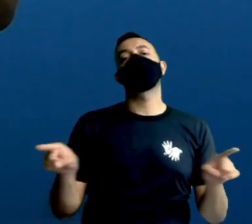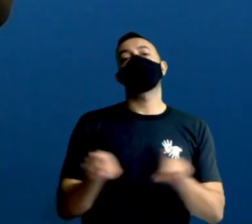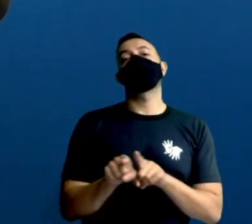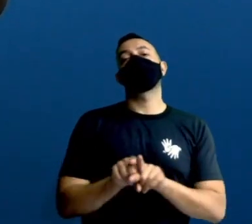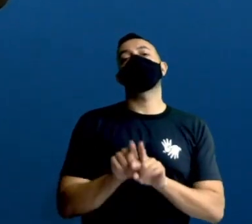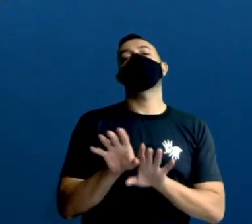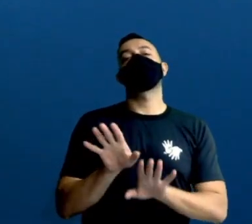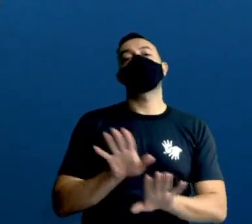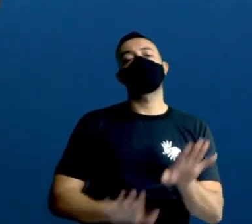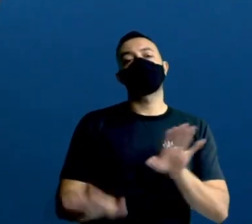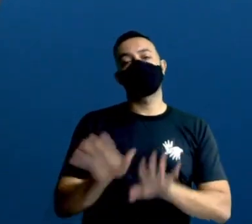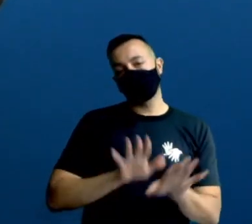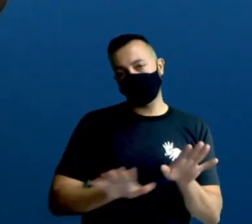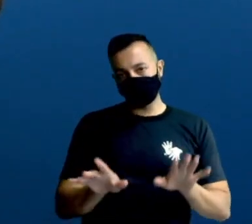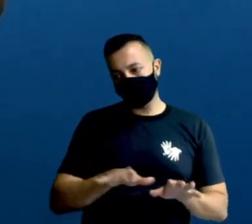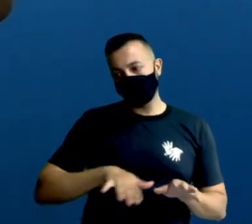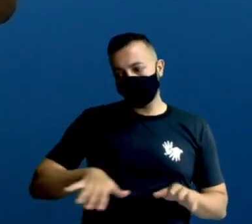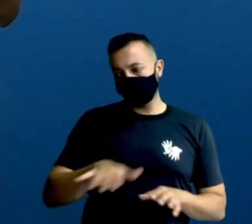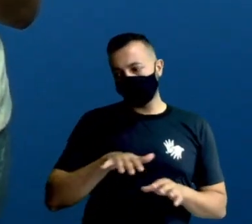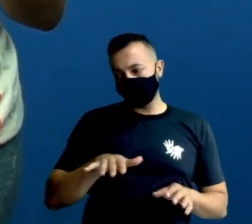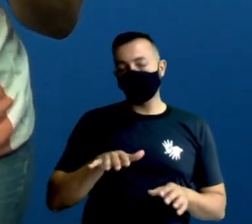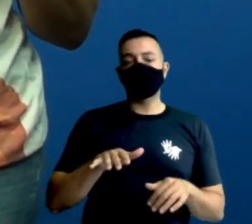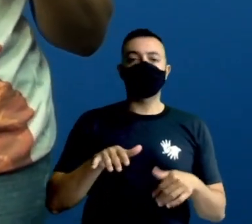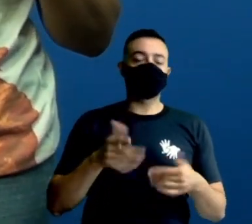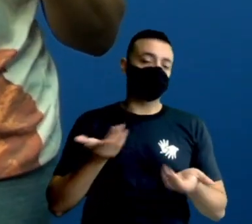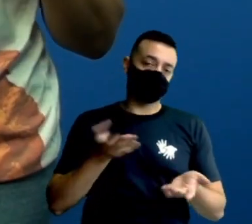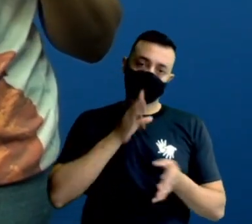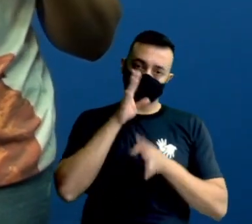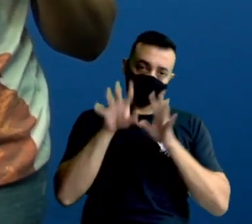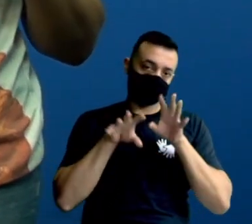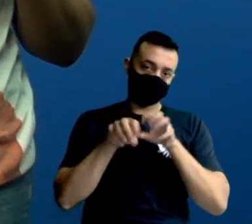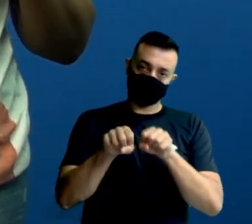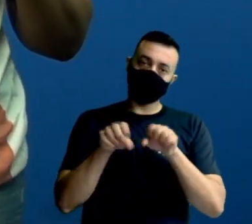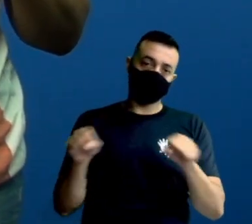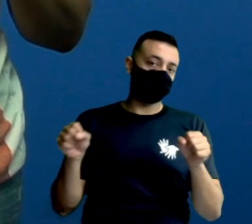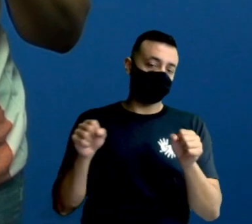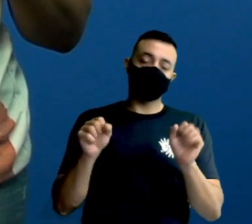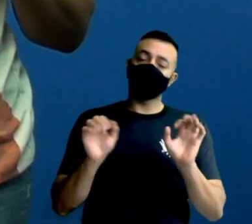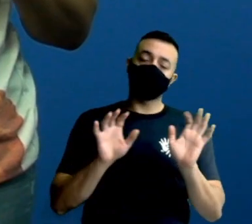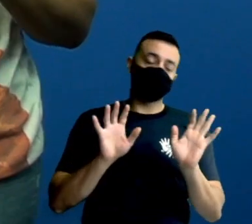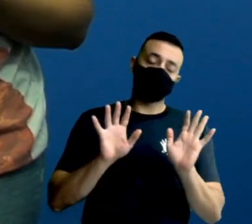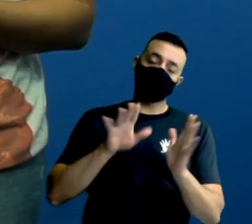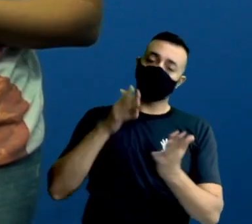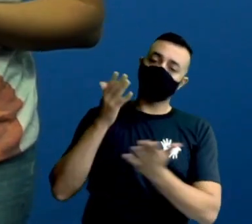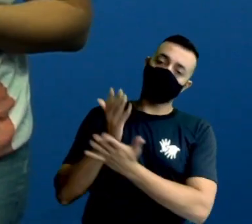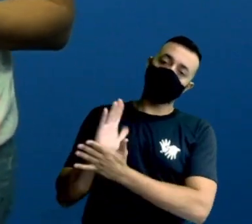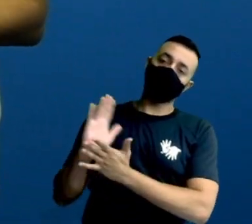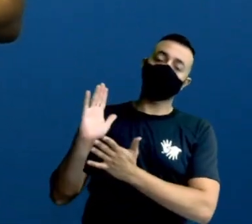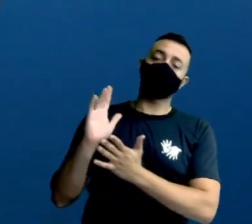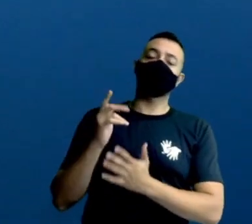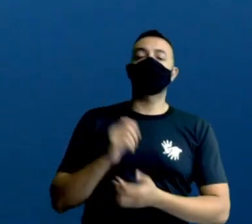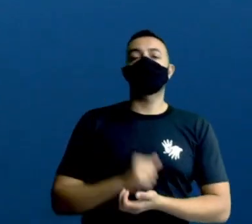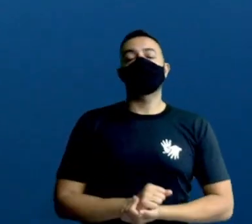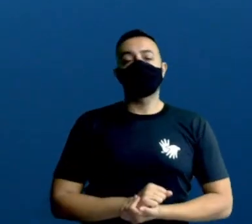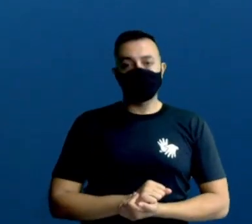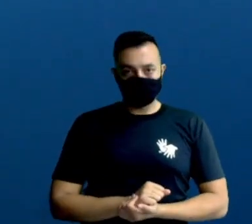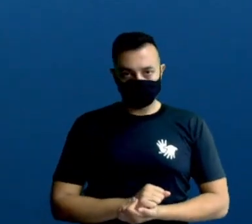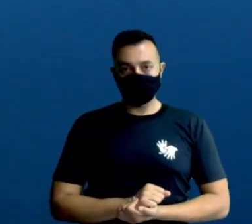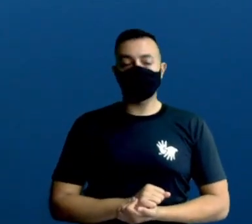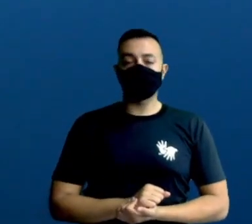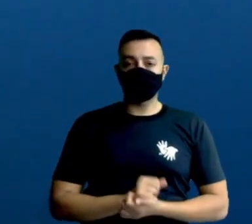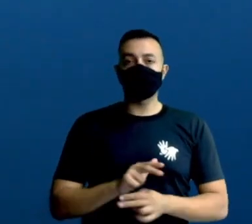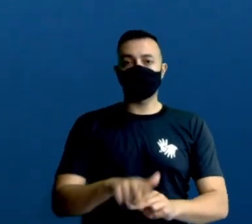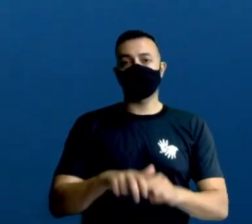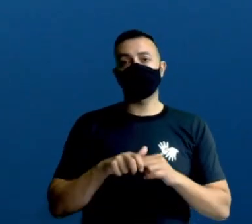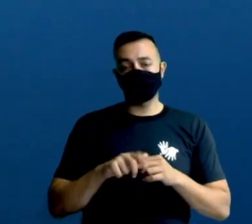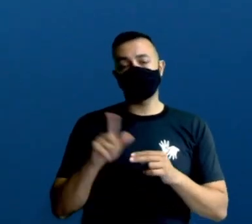se cuidar para que o nosso território não seja invadido e tomado e dominado por alguma nação estrangeira, né? E por